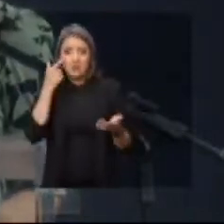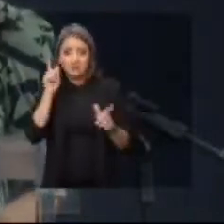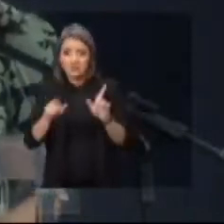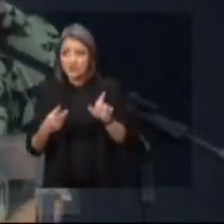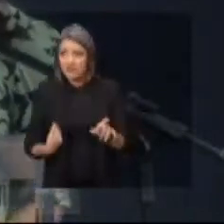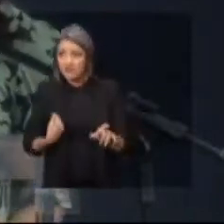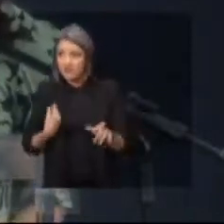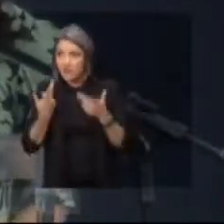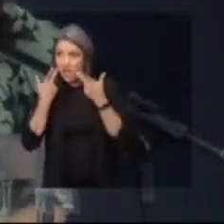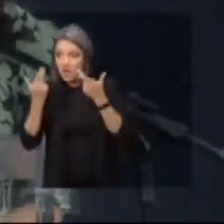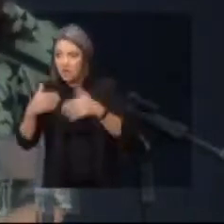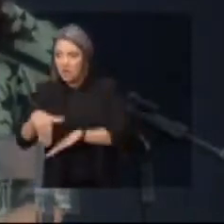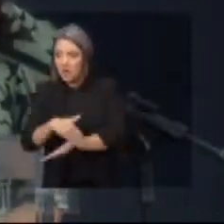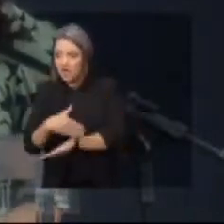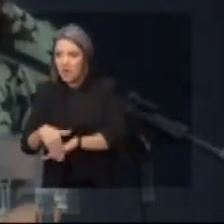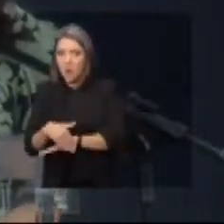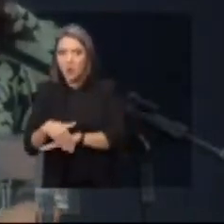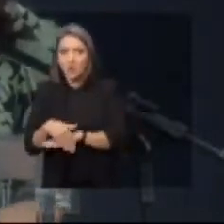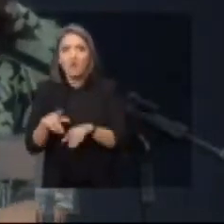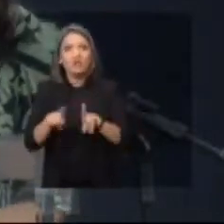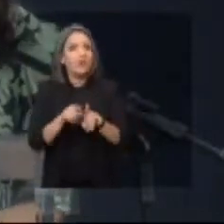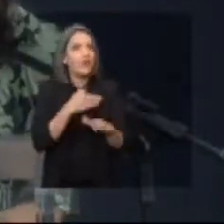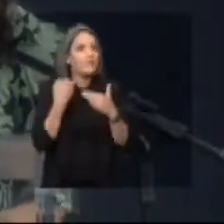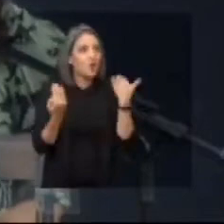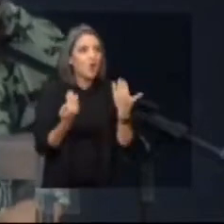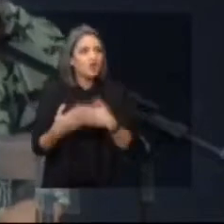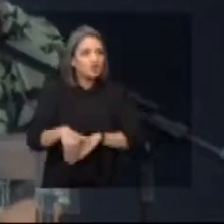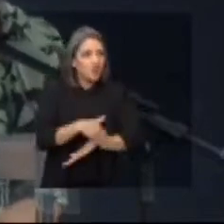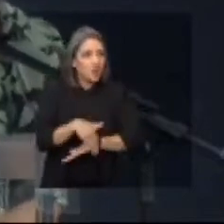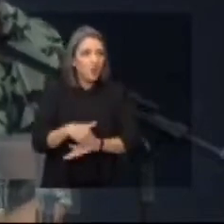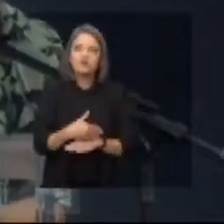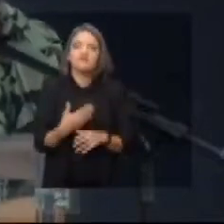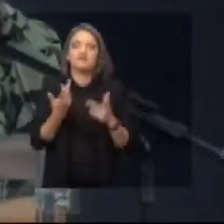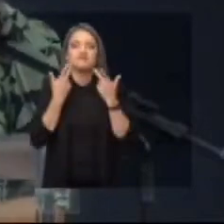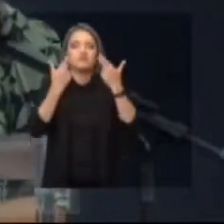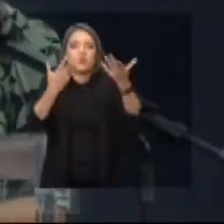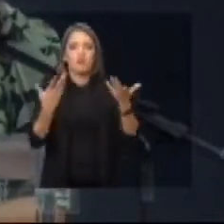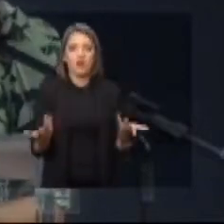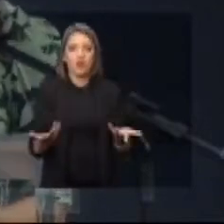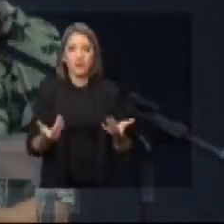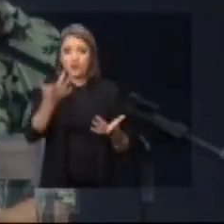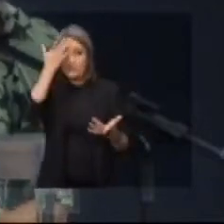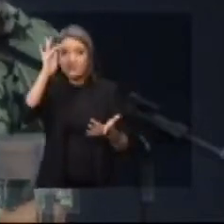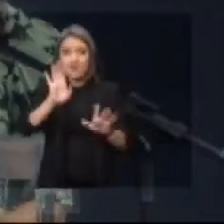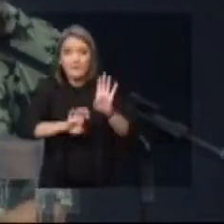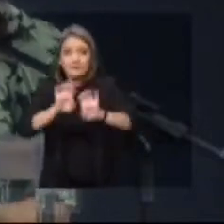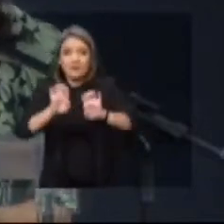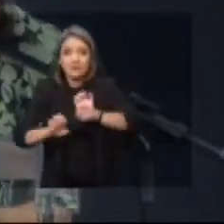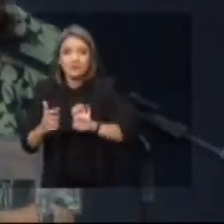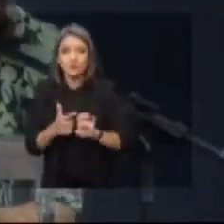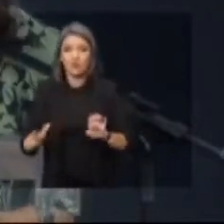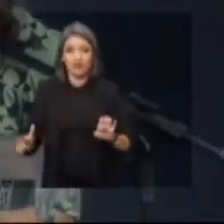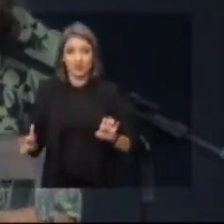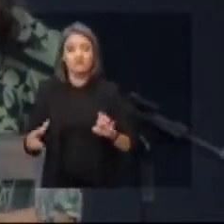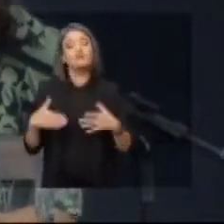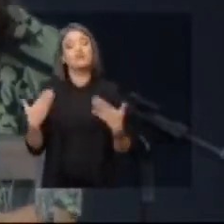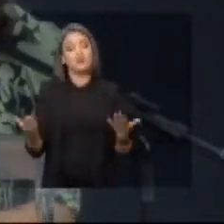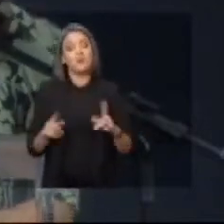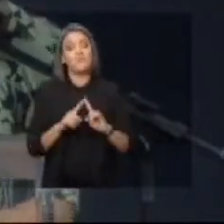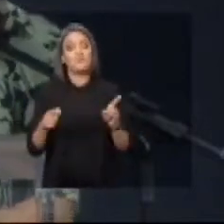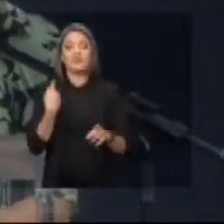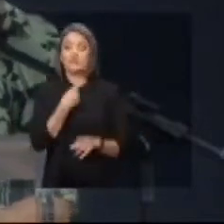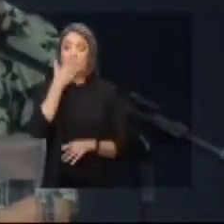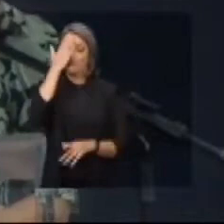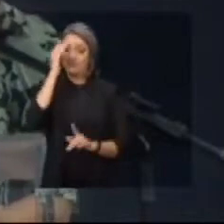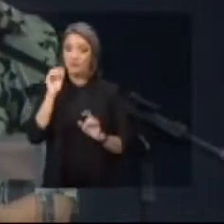normalizou a morte normalizou então dimensão que a gente nem sabe os dados sobre as mortes na rua e a retirar mas o que a gente sabe